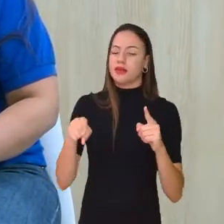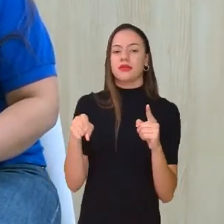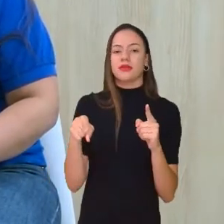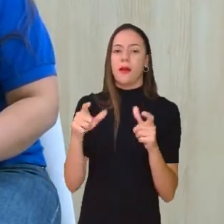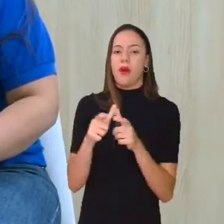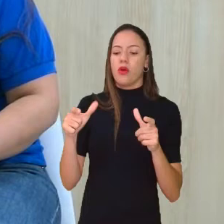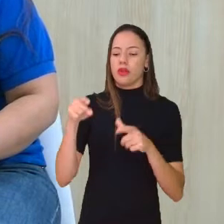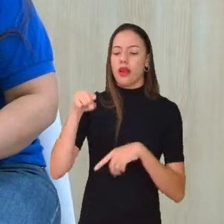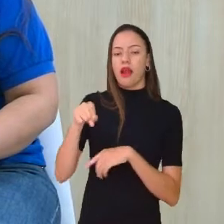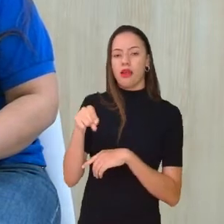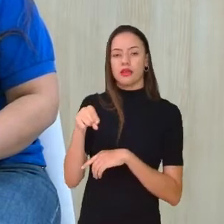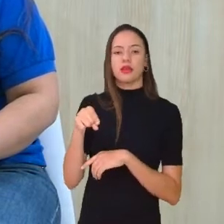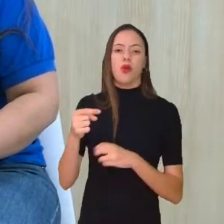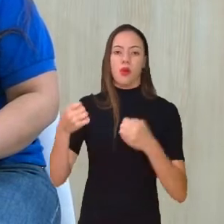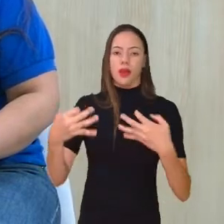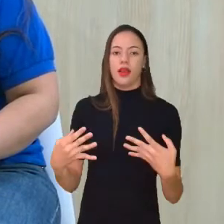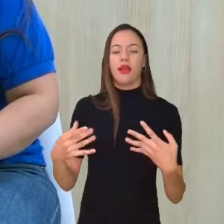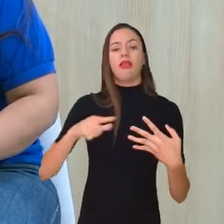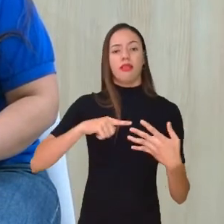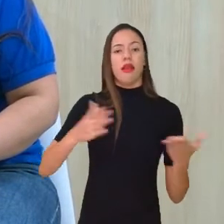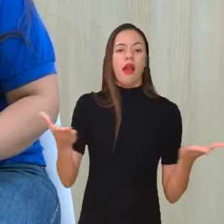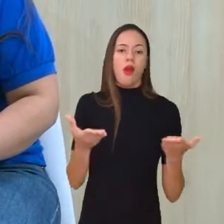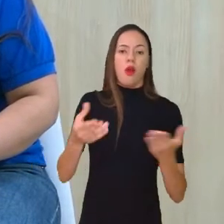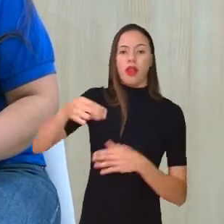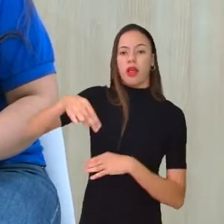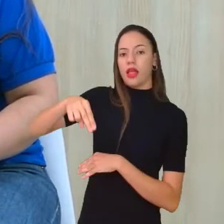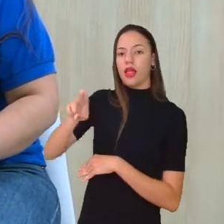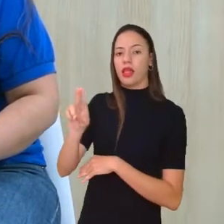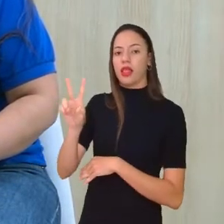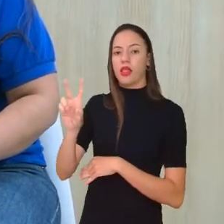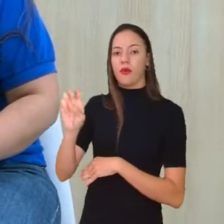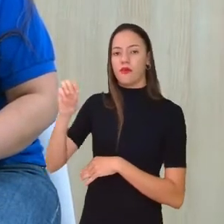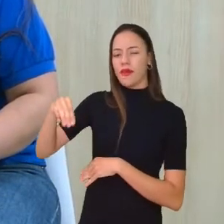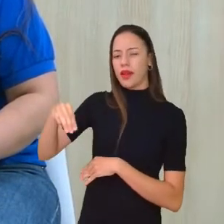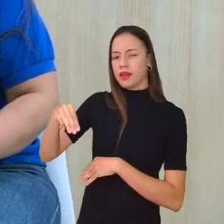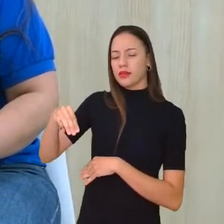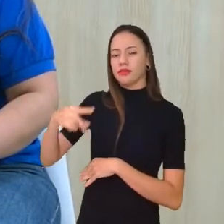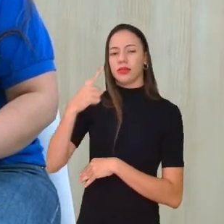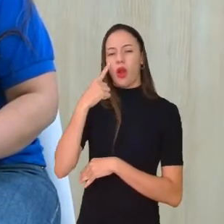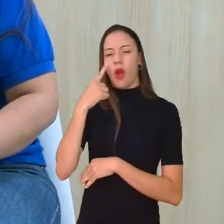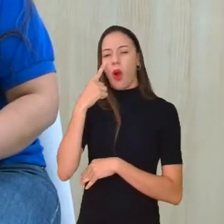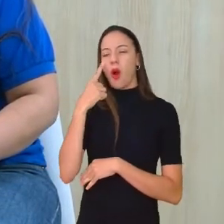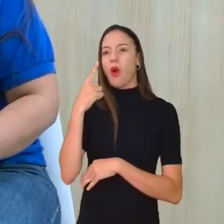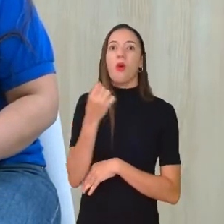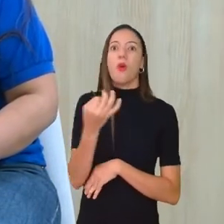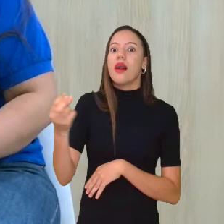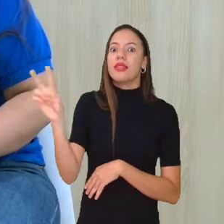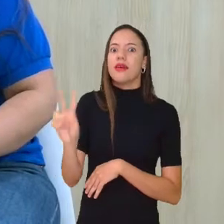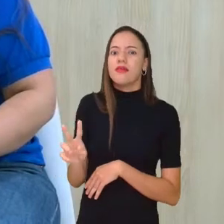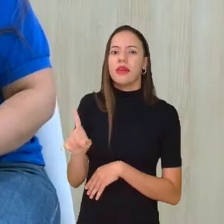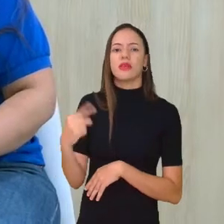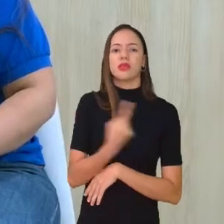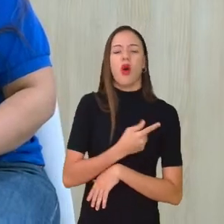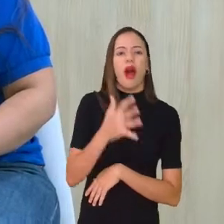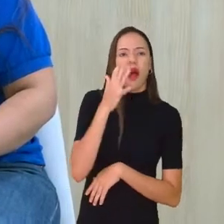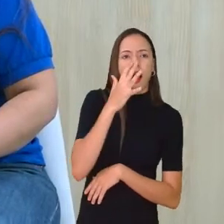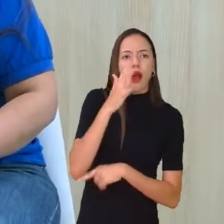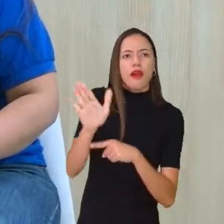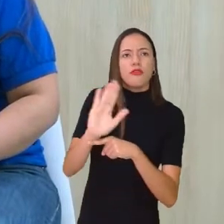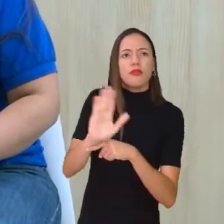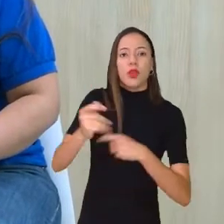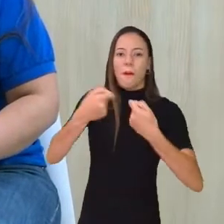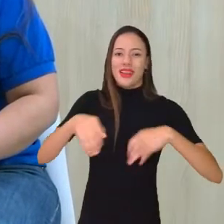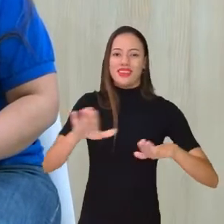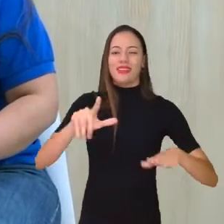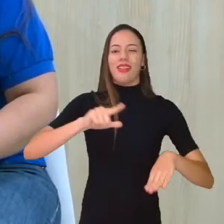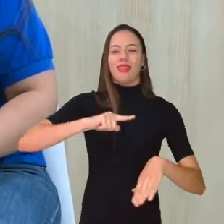nas nuvens, novamente, né? Ou seja, quantas vezes a gente assiste aos filmes sem precisar ter a mídia